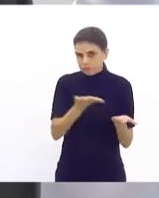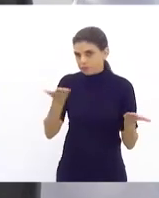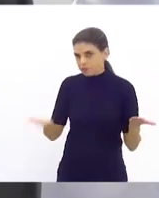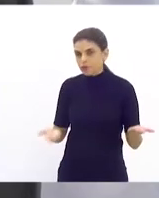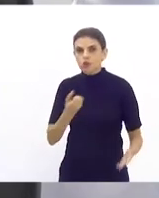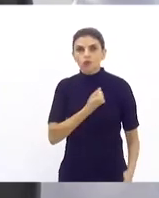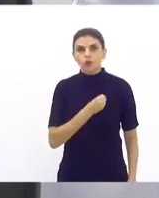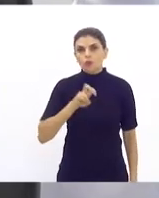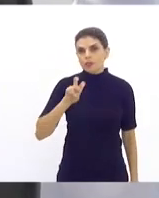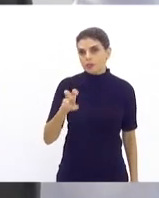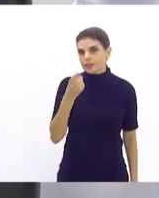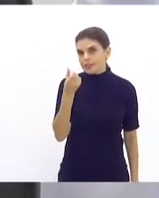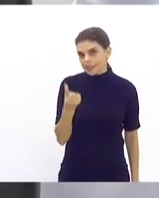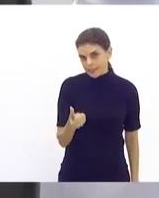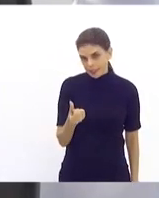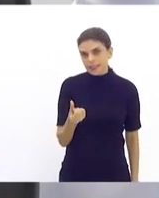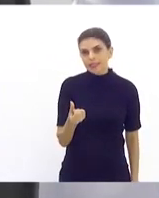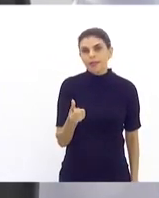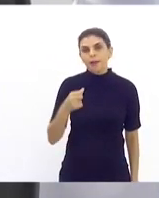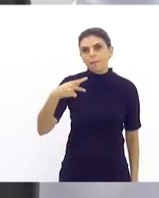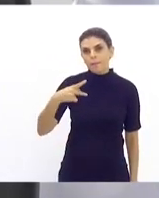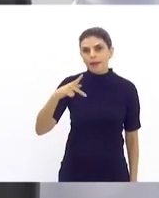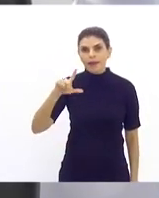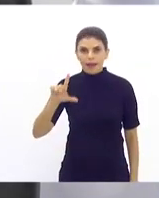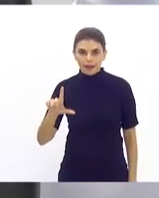número 56 da pauta, o PL